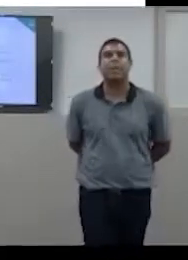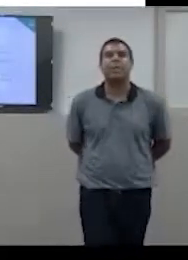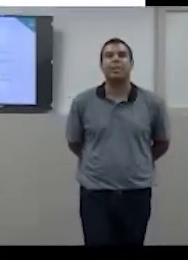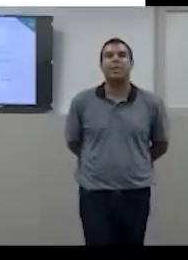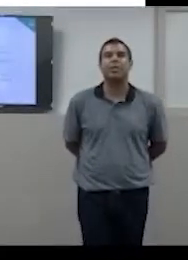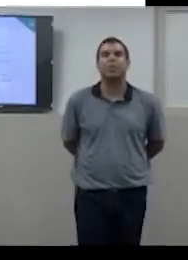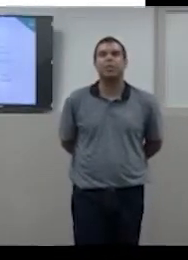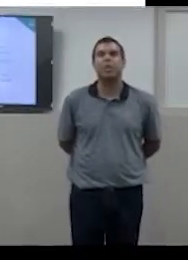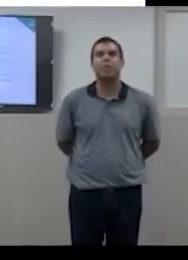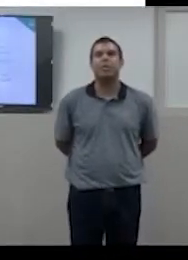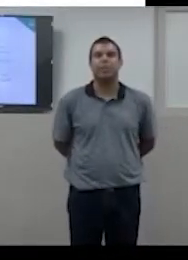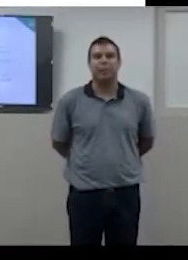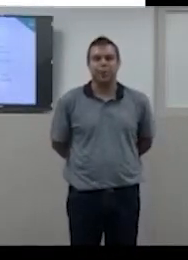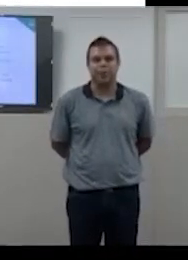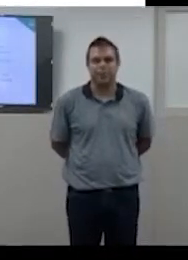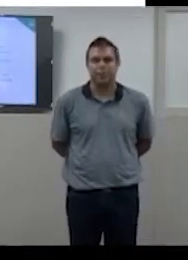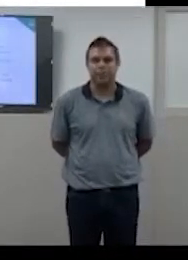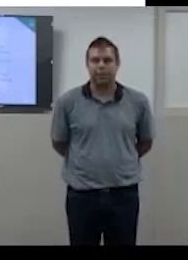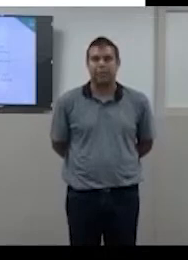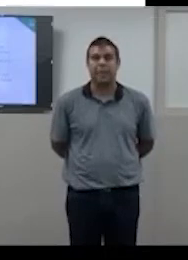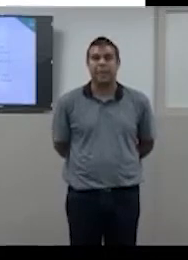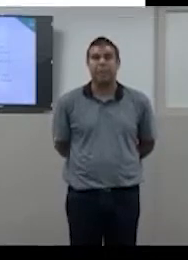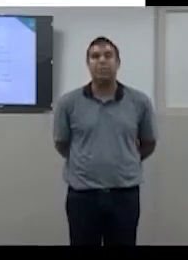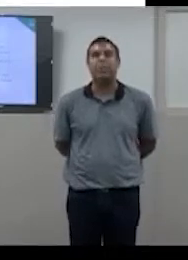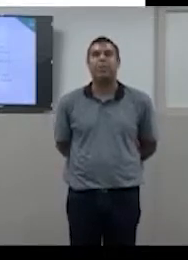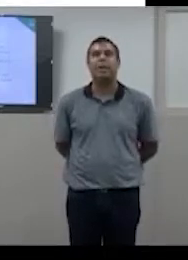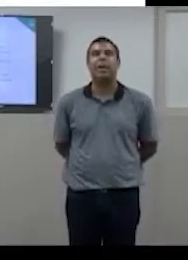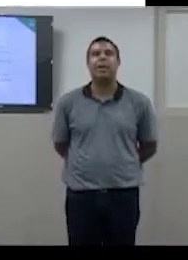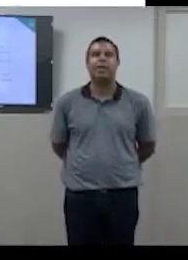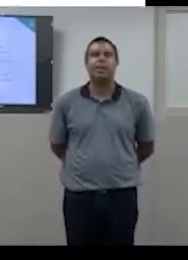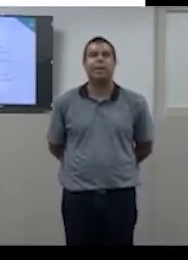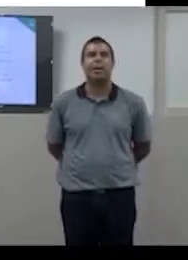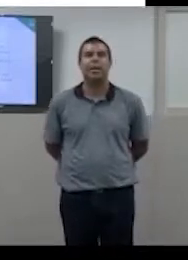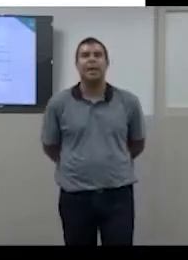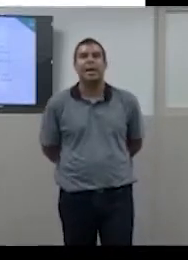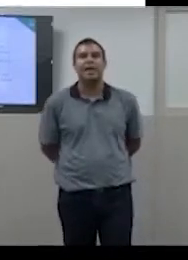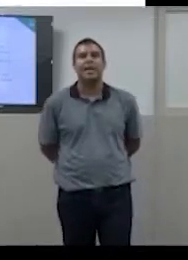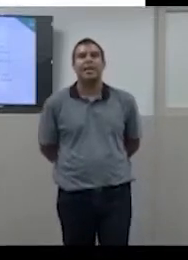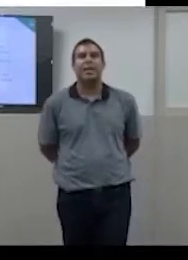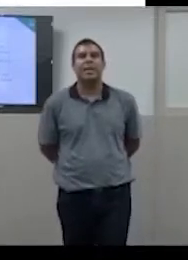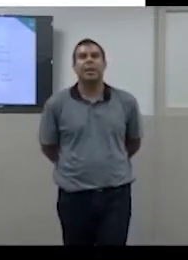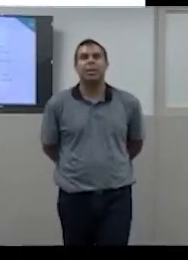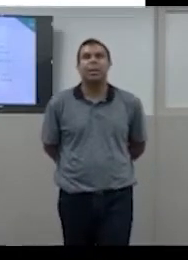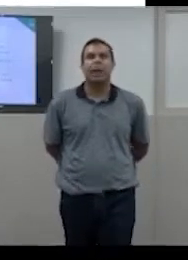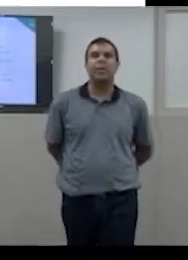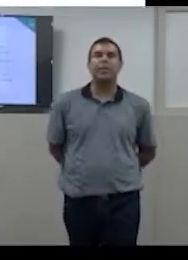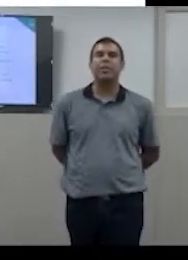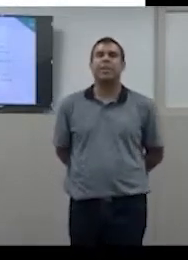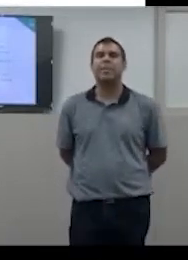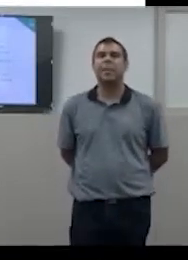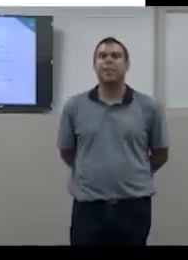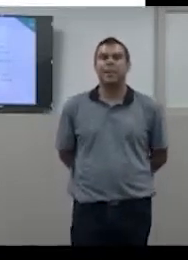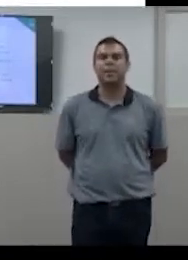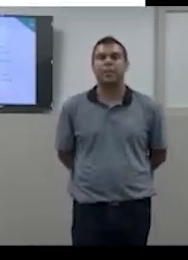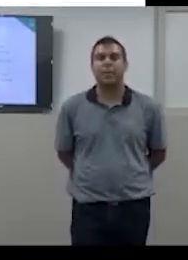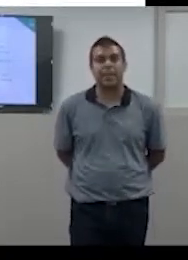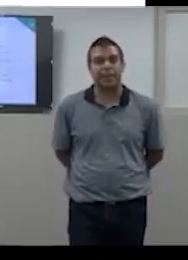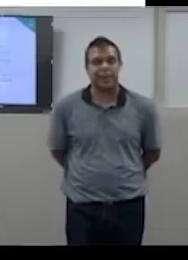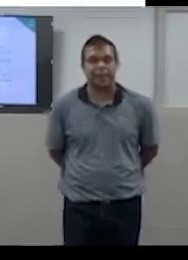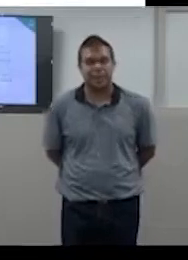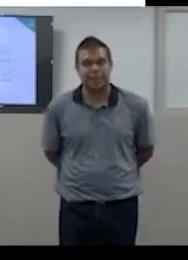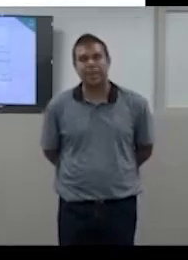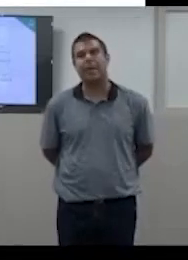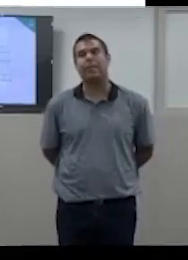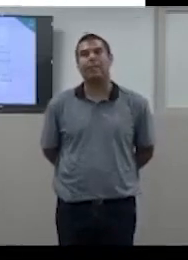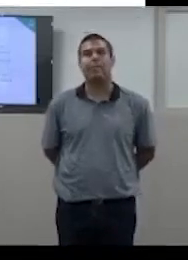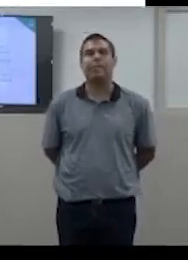ali, pessoal. Trabalhando novamente com as definições que vimos lá no começo da outra aula. Então ali, calor é energia térmica em trânsito,